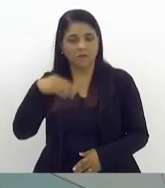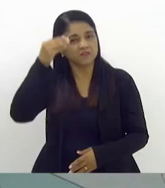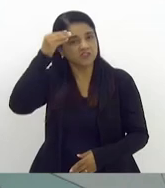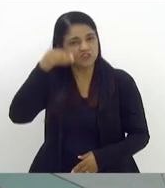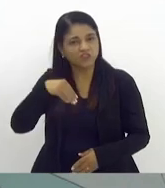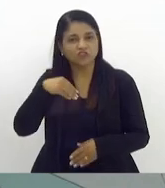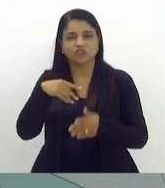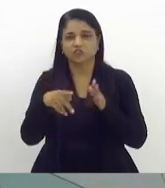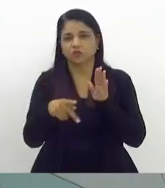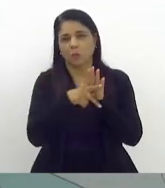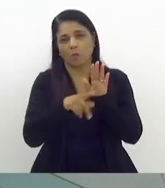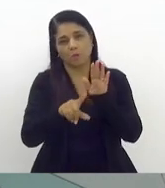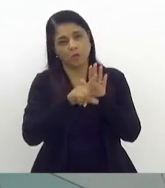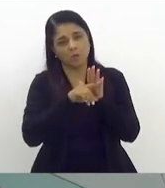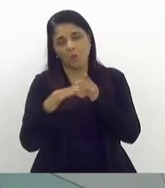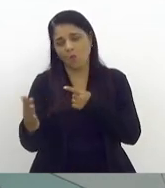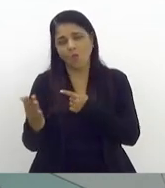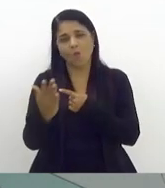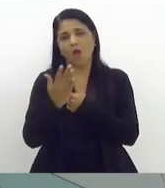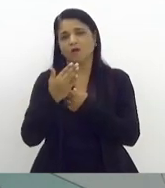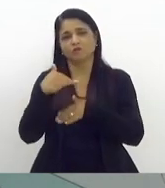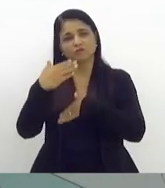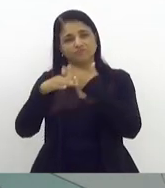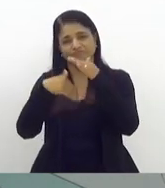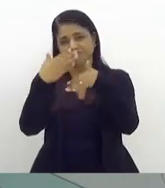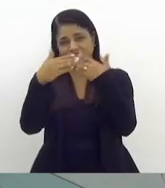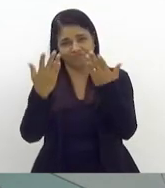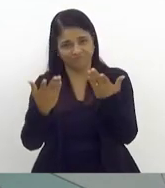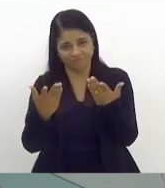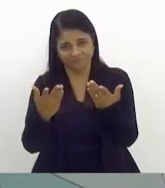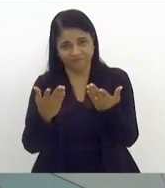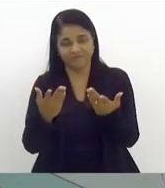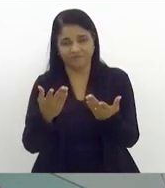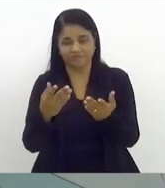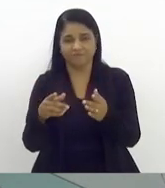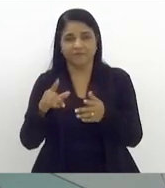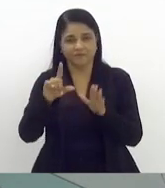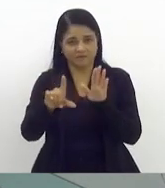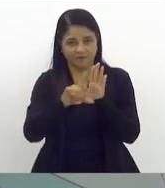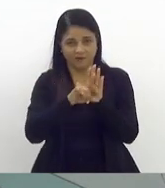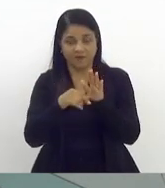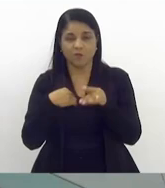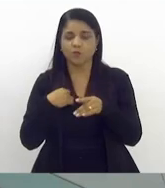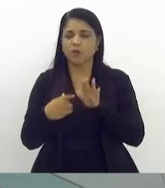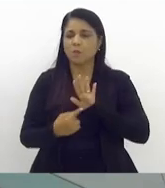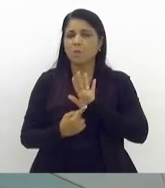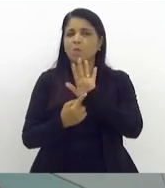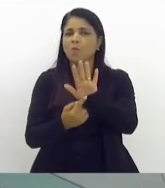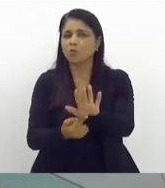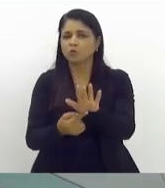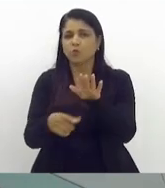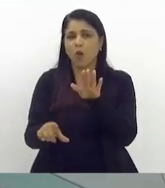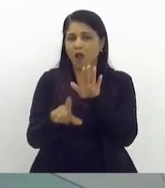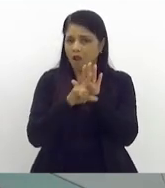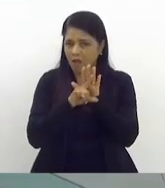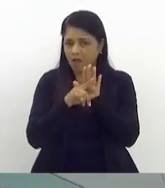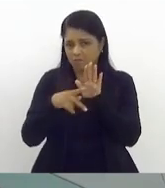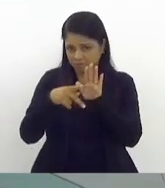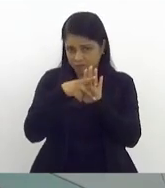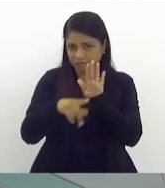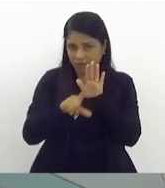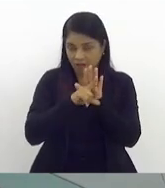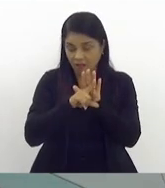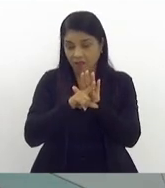ajuda a construir o processo legislativo. Até porque, quando ele apresentou, era um tempo, e o tempo que a gente vive também